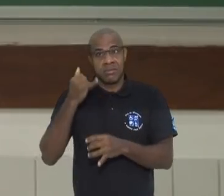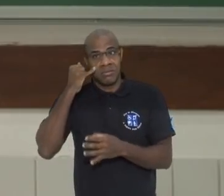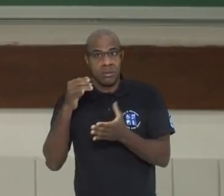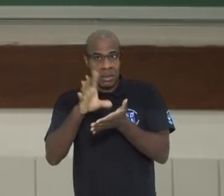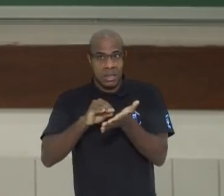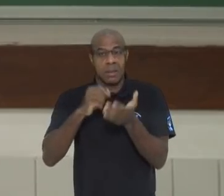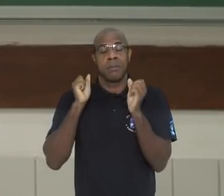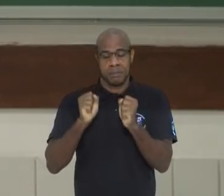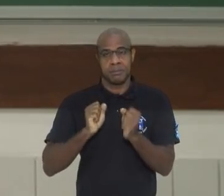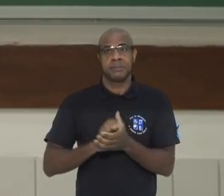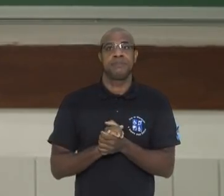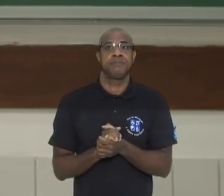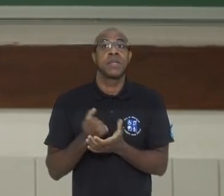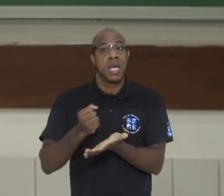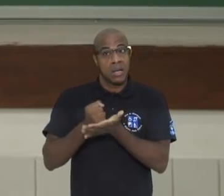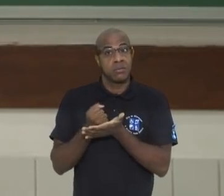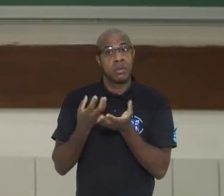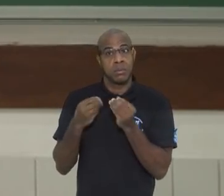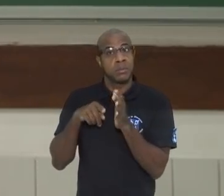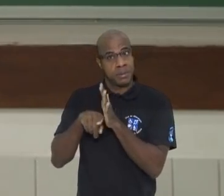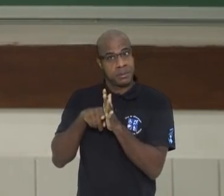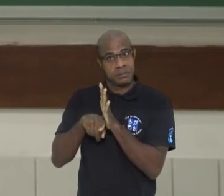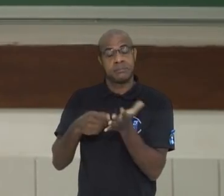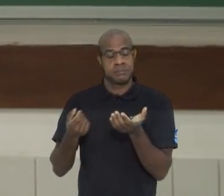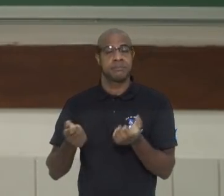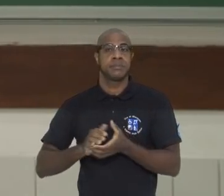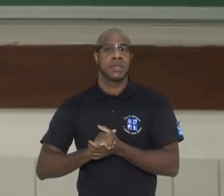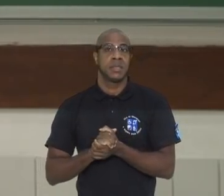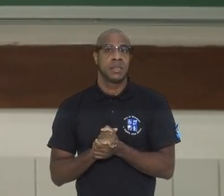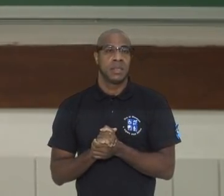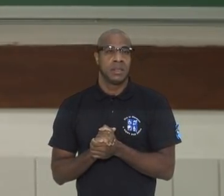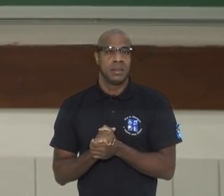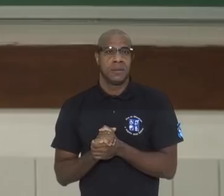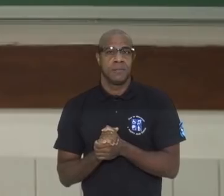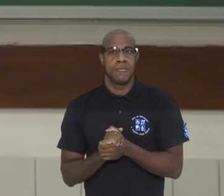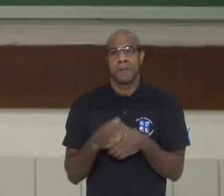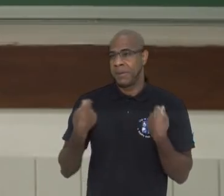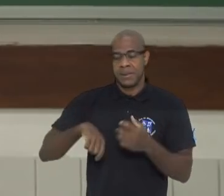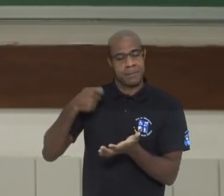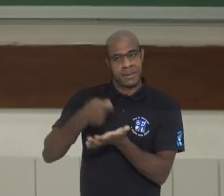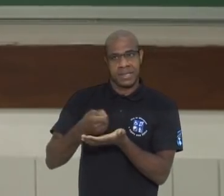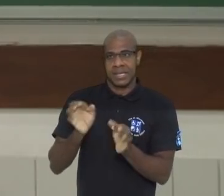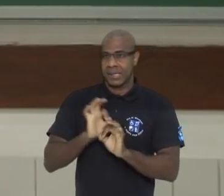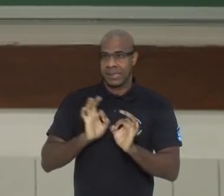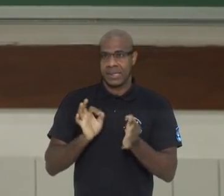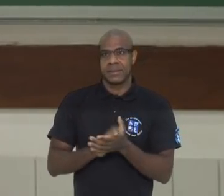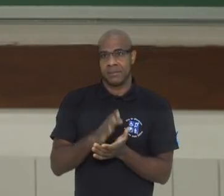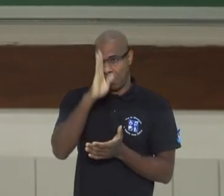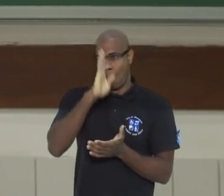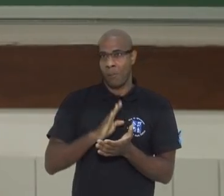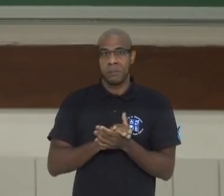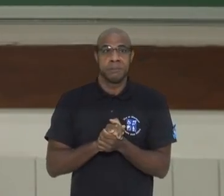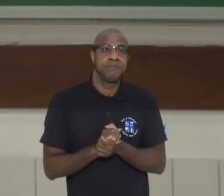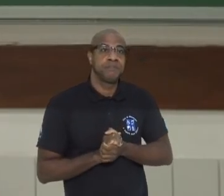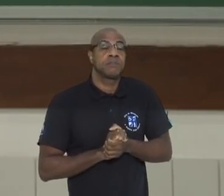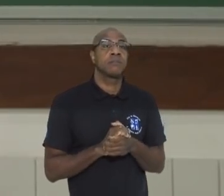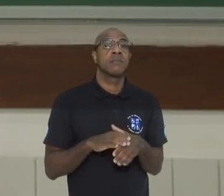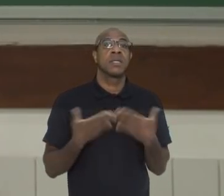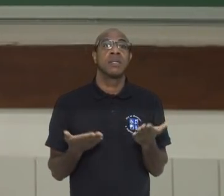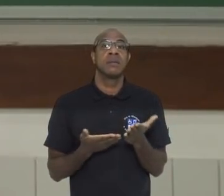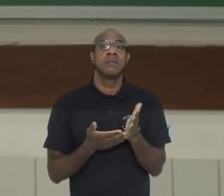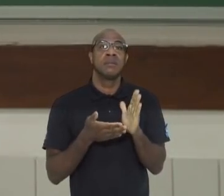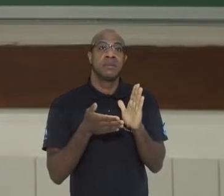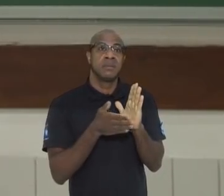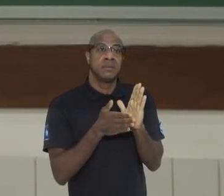muito para vocês consultarem quando precisar. Vocês não precisam pagar nada para ter ele nos aplicativos. Então, observe.